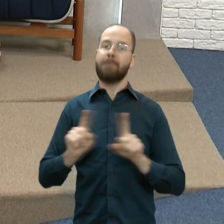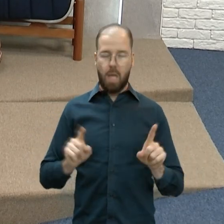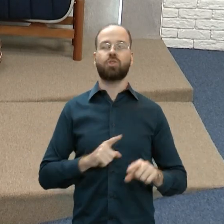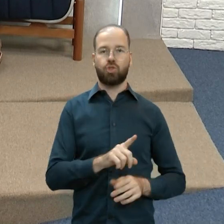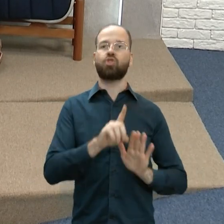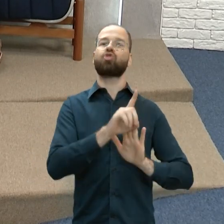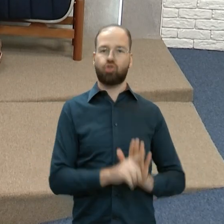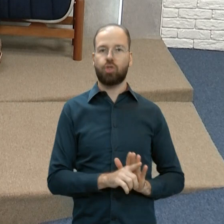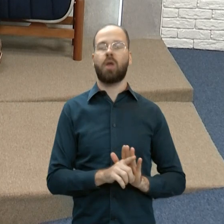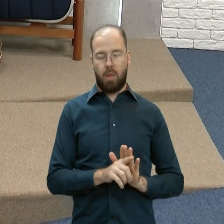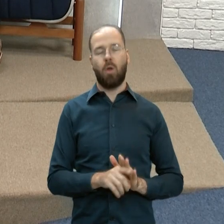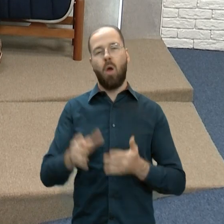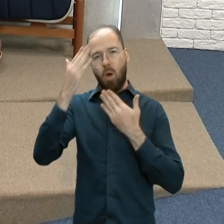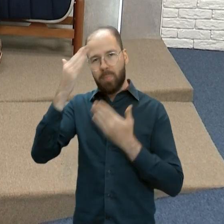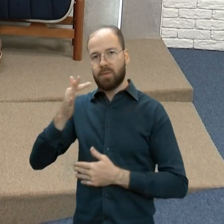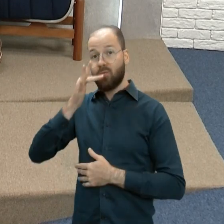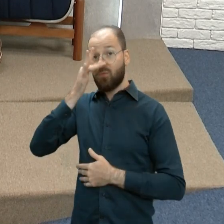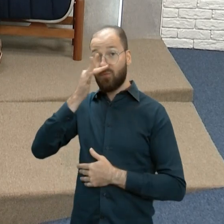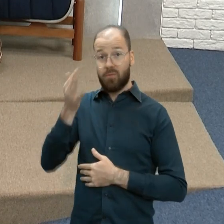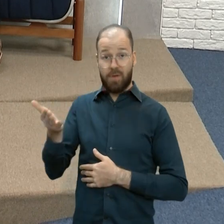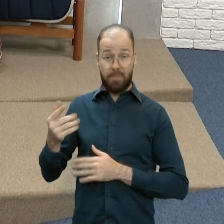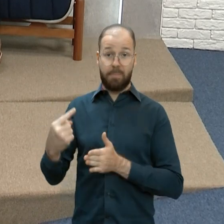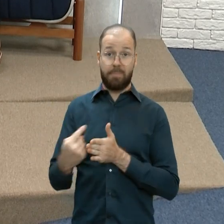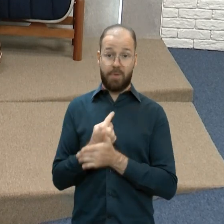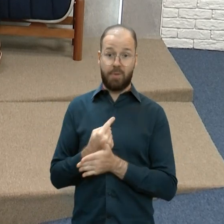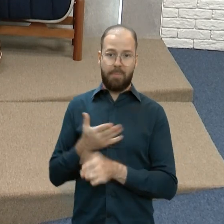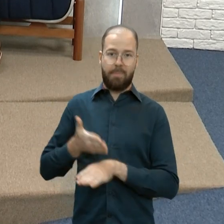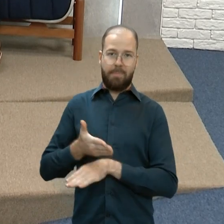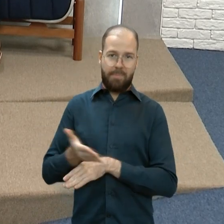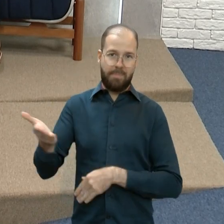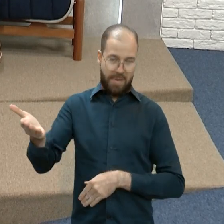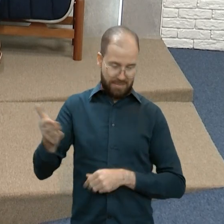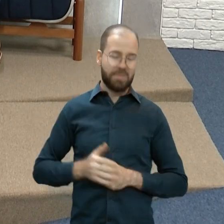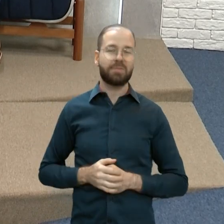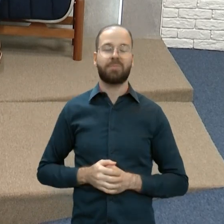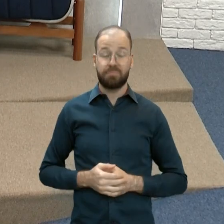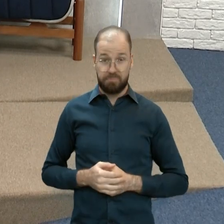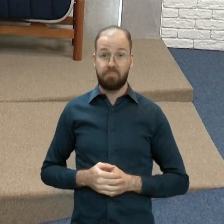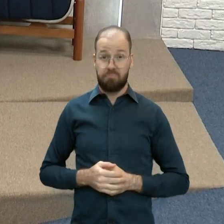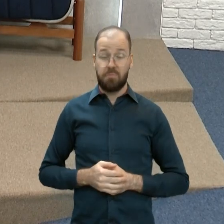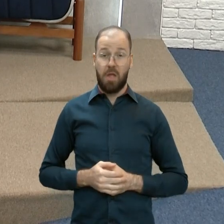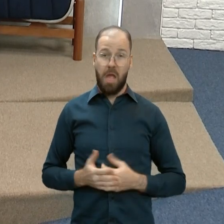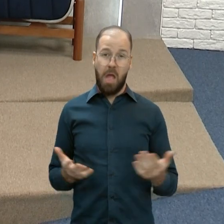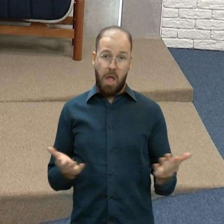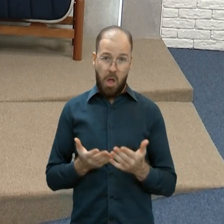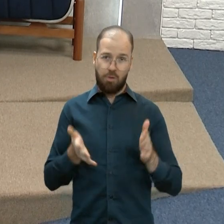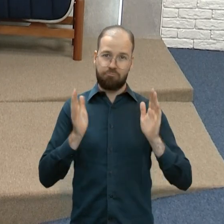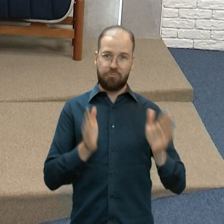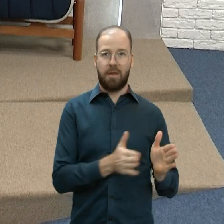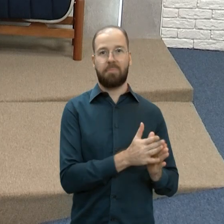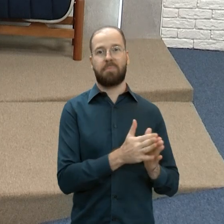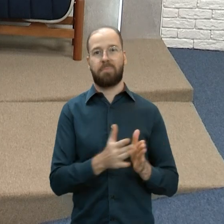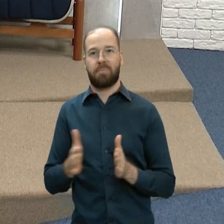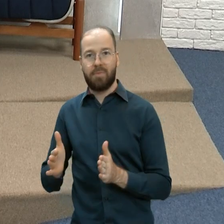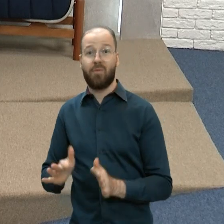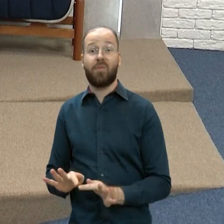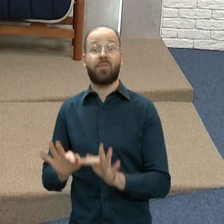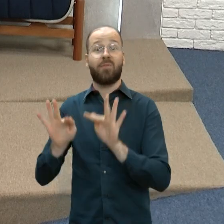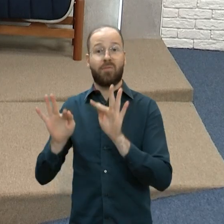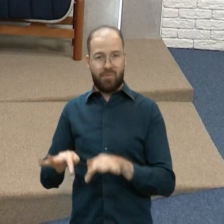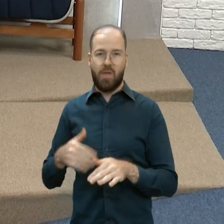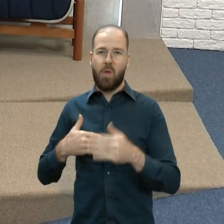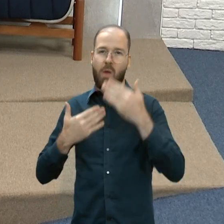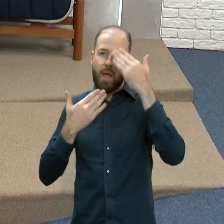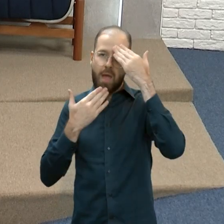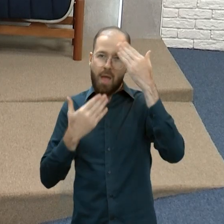né? Exatamente. E aí, muito obrigado, viu, Franciele, inclusive, pela pergunta, pela sua participação. E olha só, pessoal, nós já vamos chegando ao fim, então, do programa. Eu